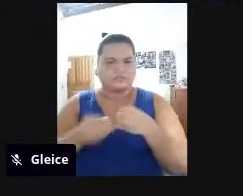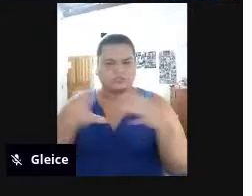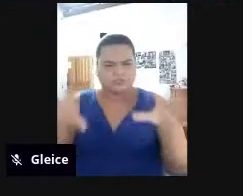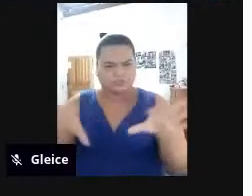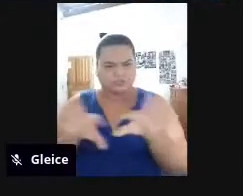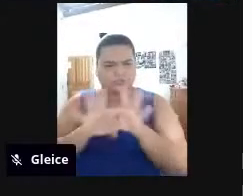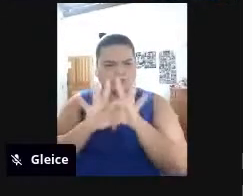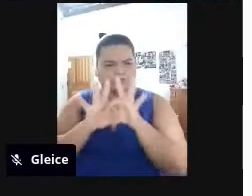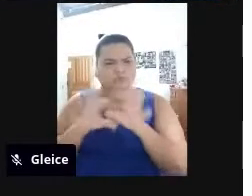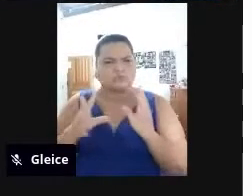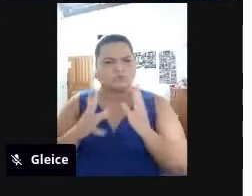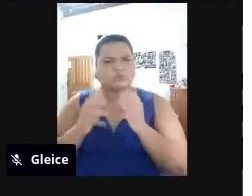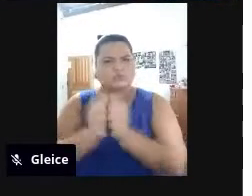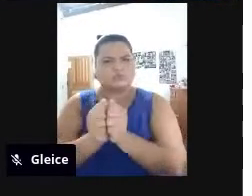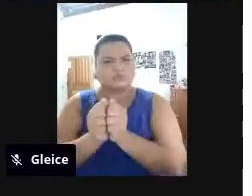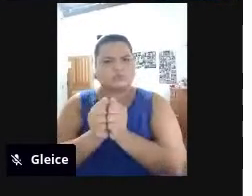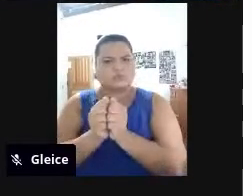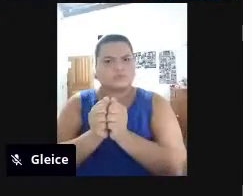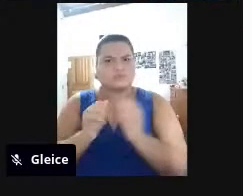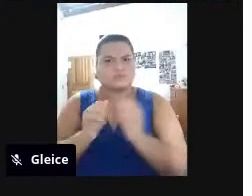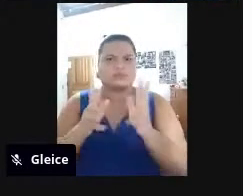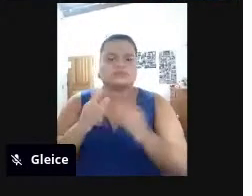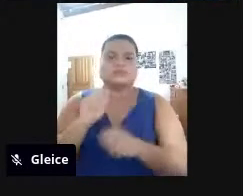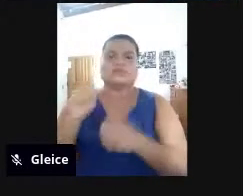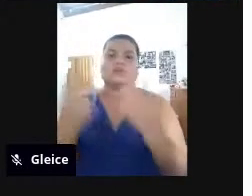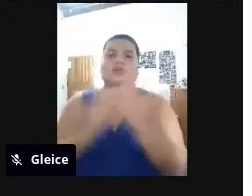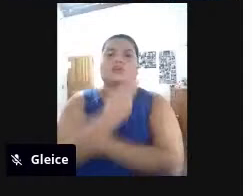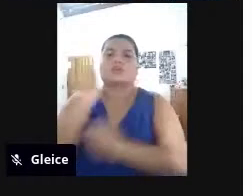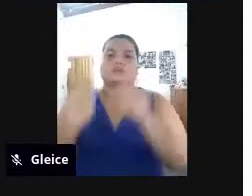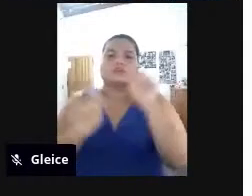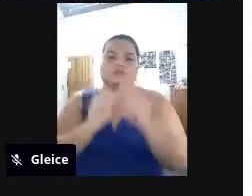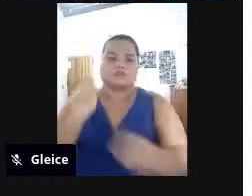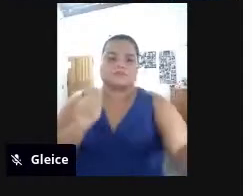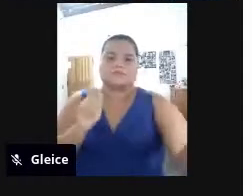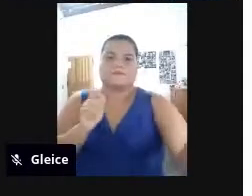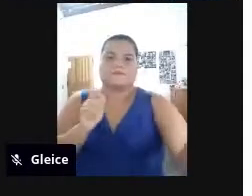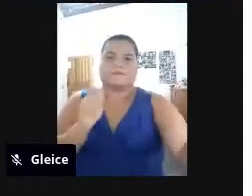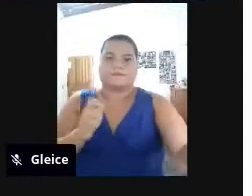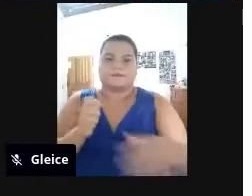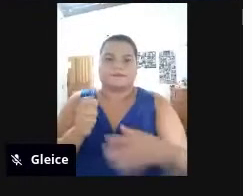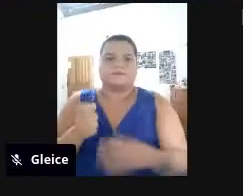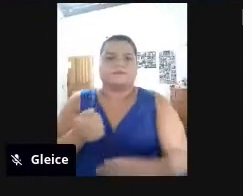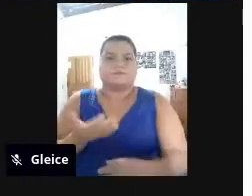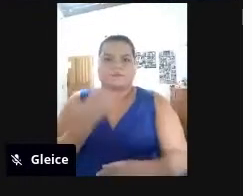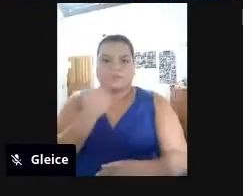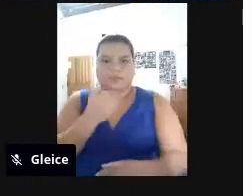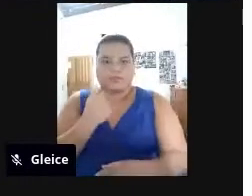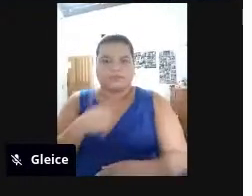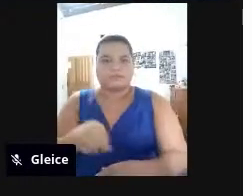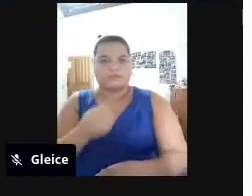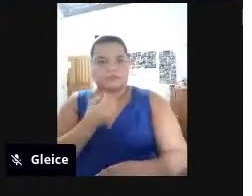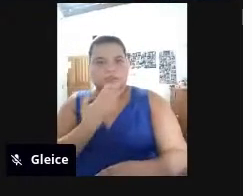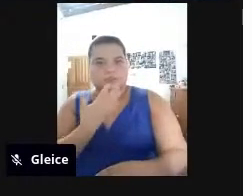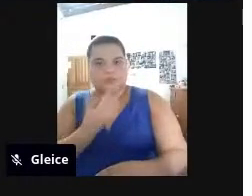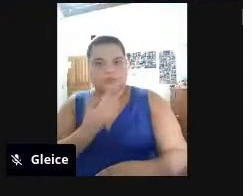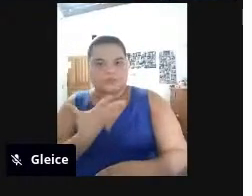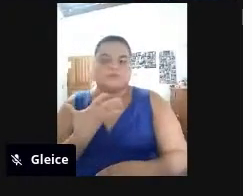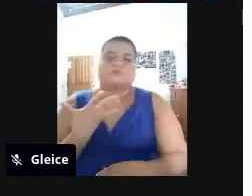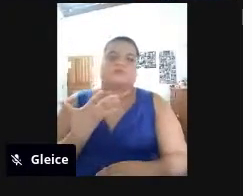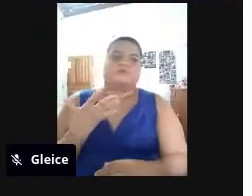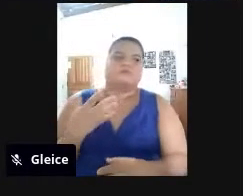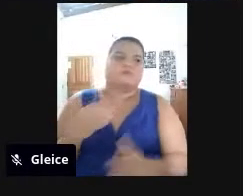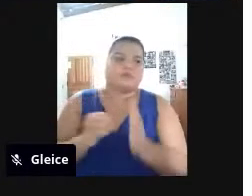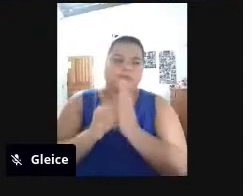feijão, a gente promove, né, para o indivíduo uma boa quantidade desses aminoácidos que são limitantes. Então, por exemplo,